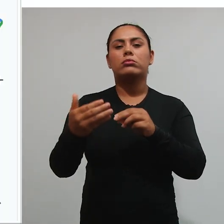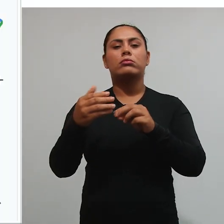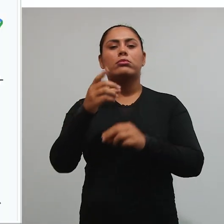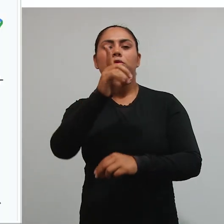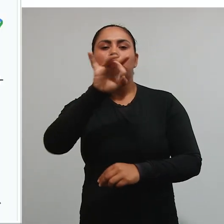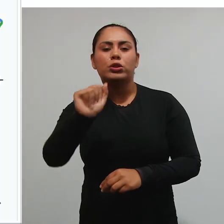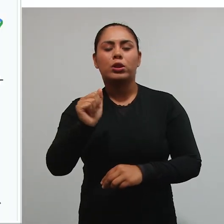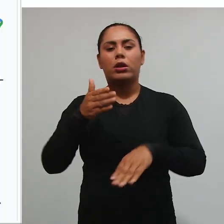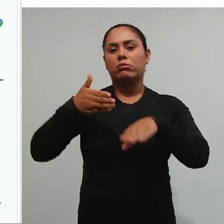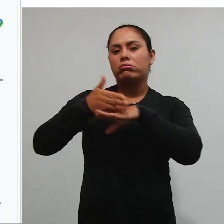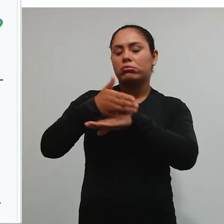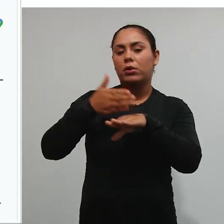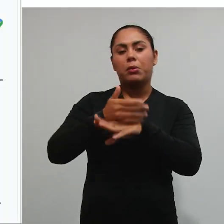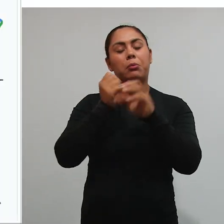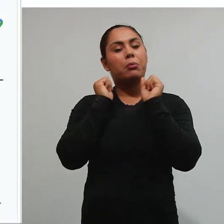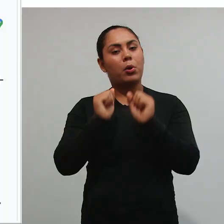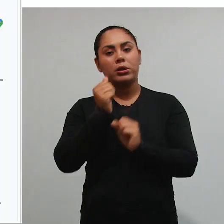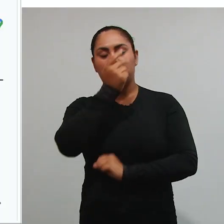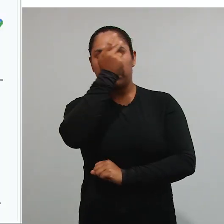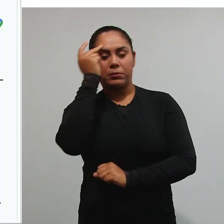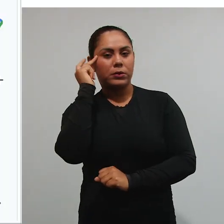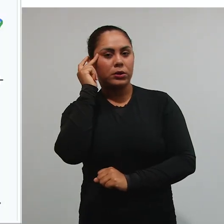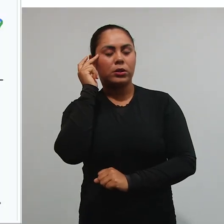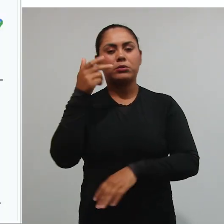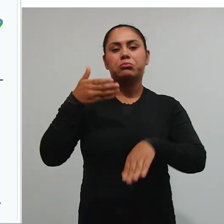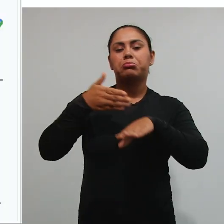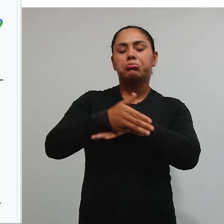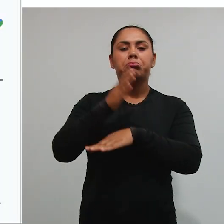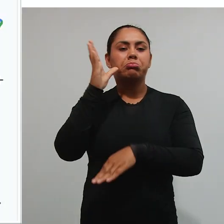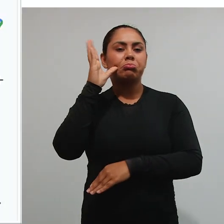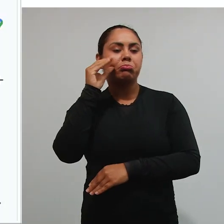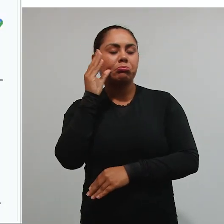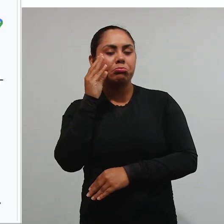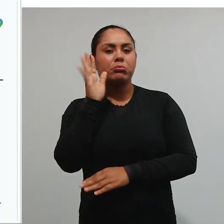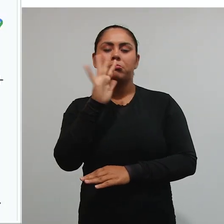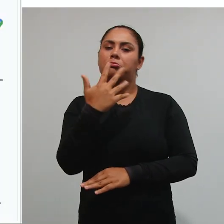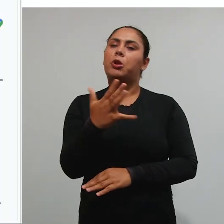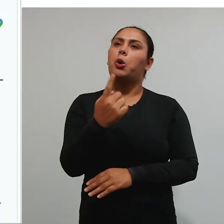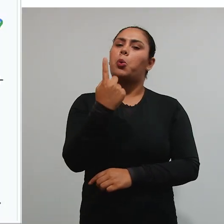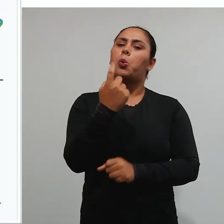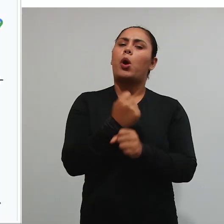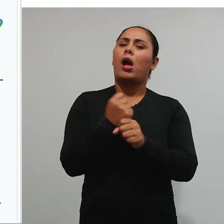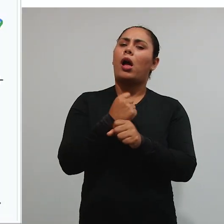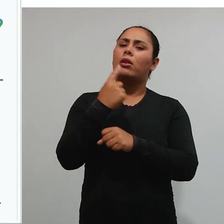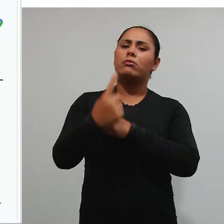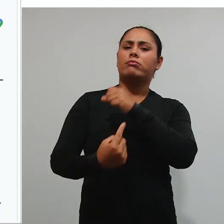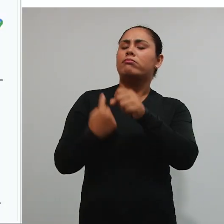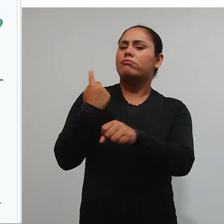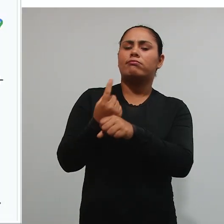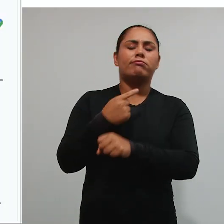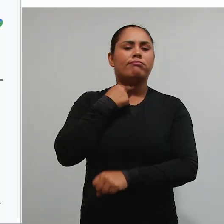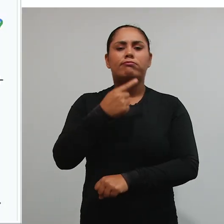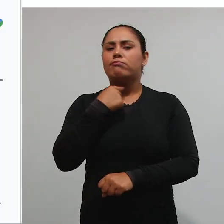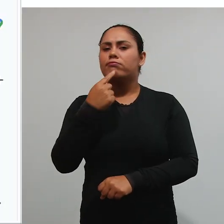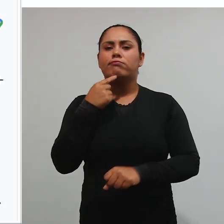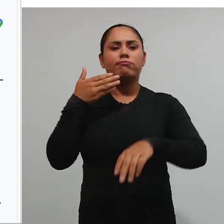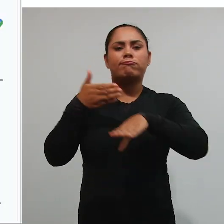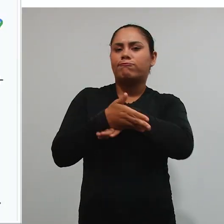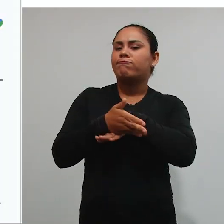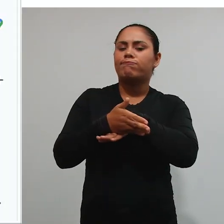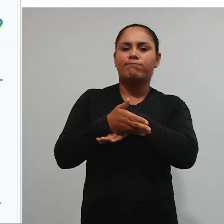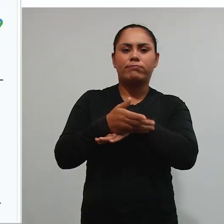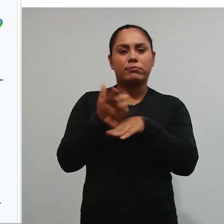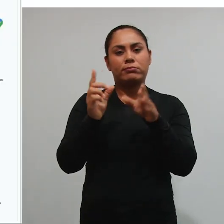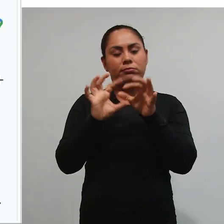que é a data do acesso? Porque pode ser que a pessoa venha acessar aí um ano depois e não esteja mais disponível nesse